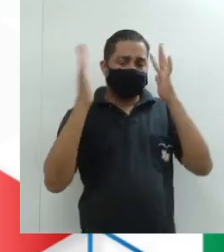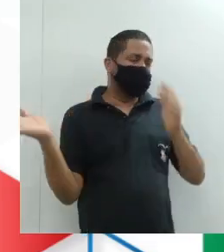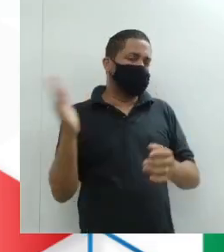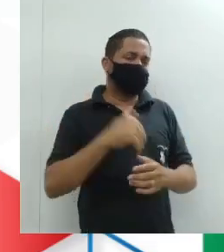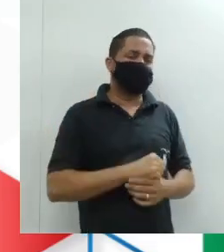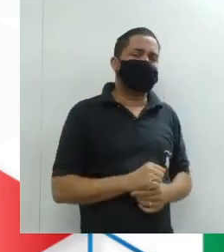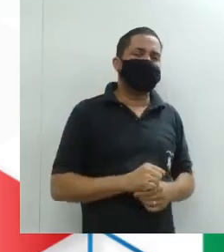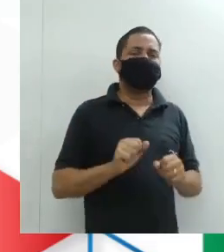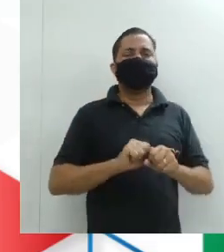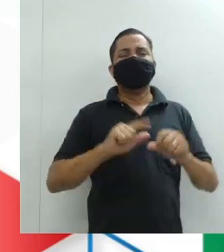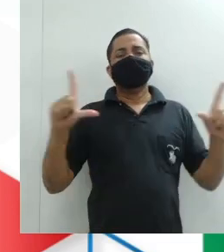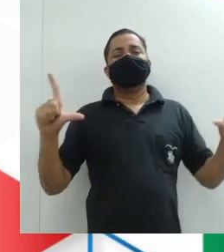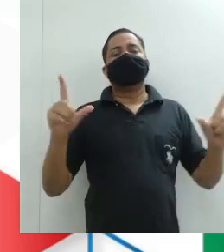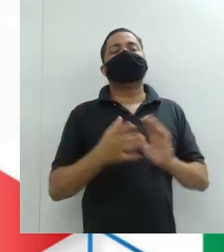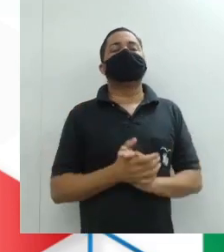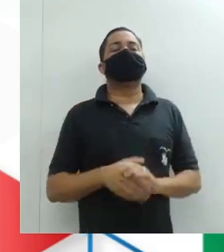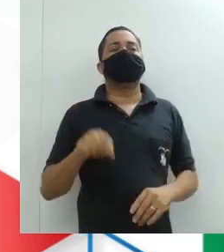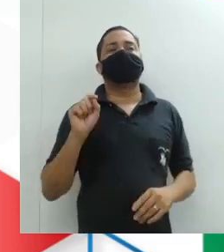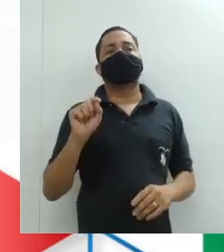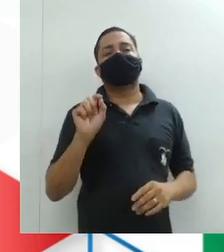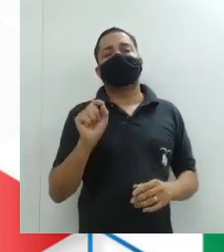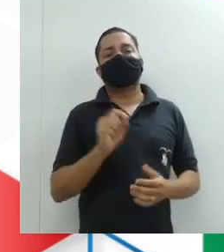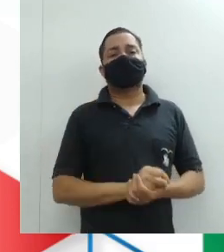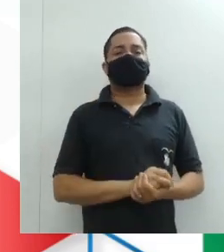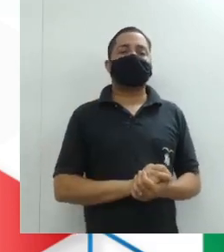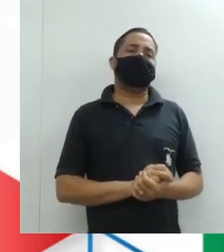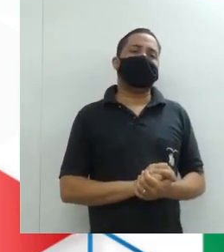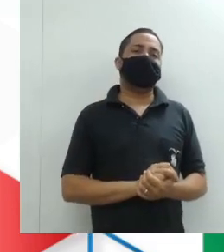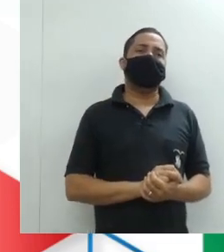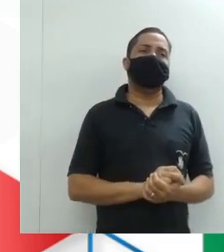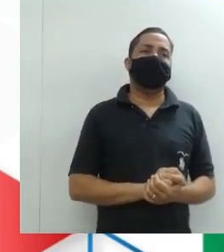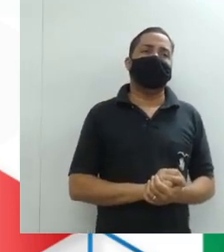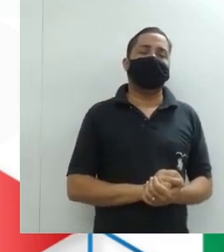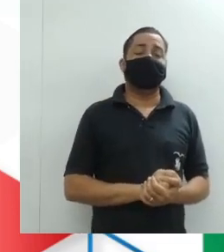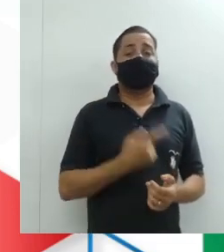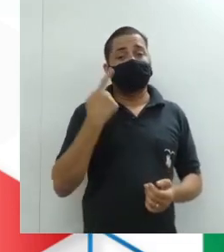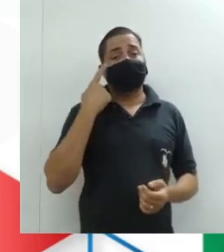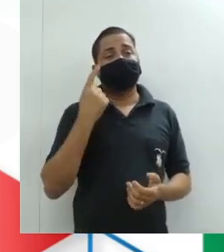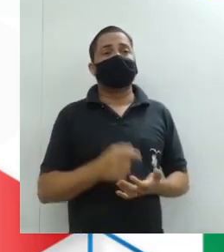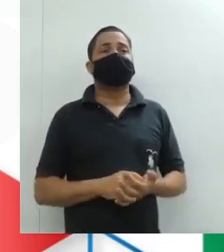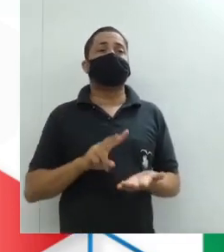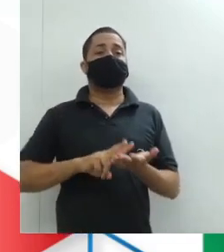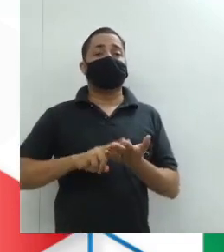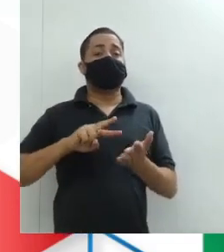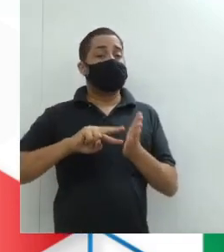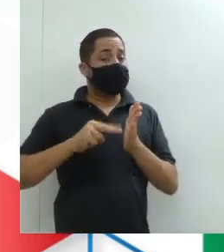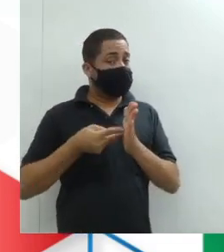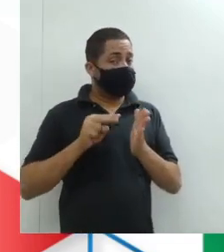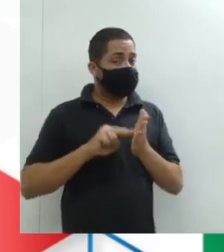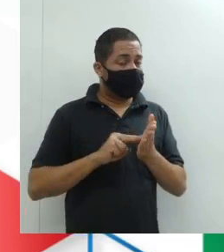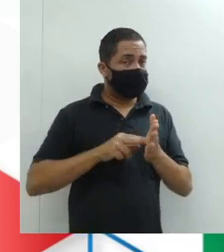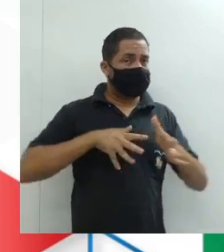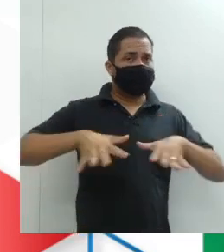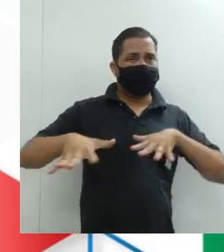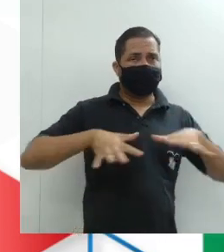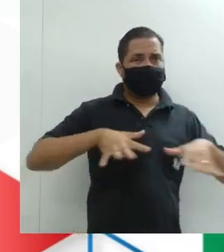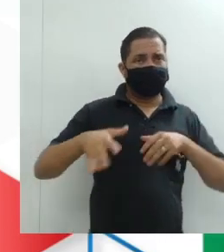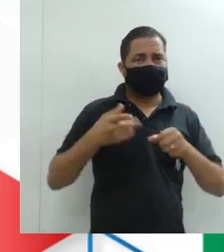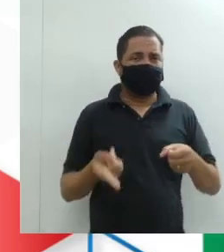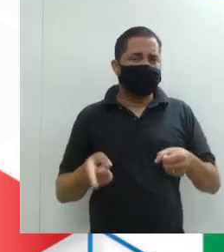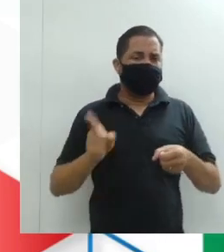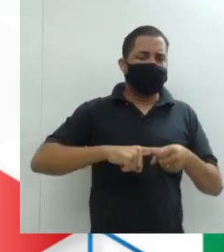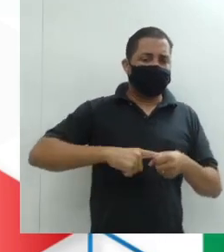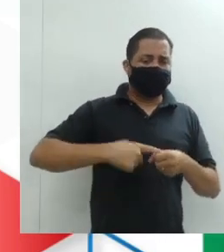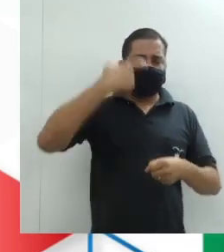comigo na tela. O que seria a reflexão filosófica? Vejam só, significa movimento de volta para